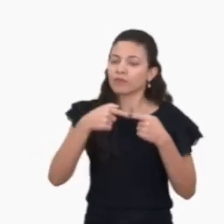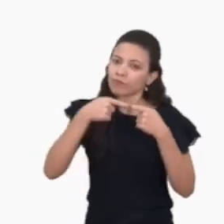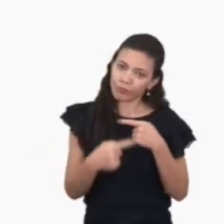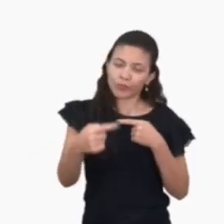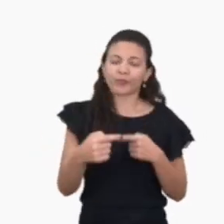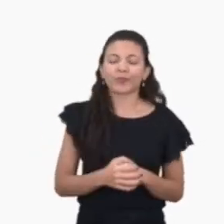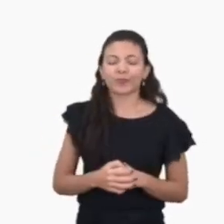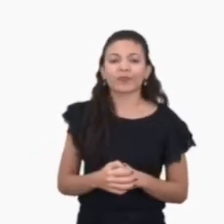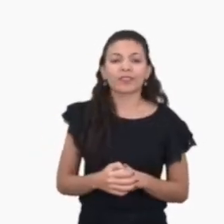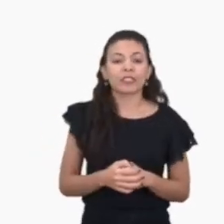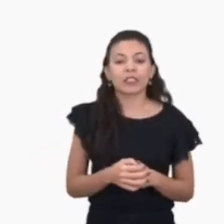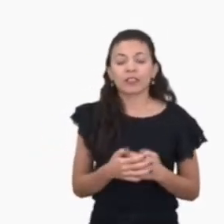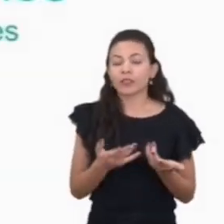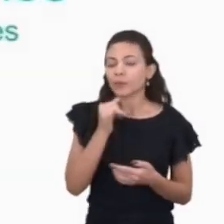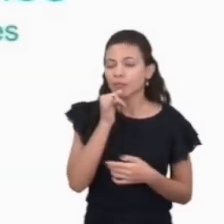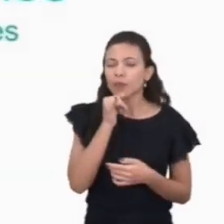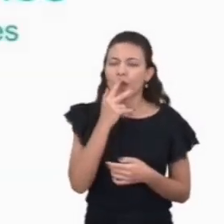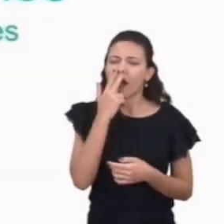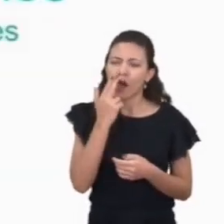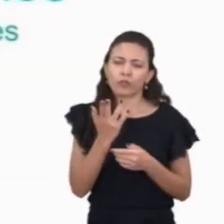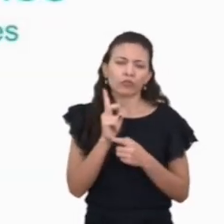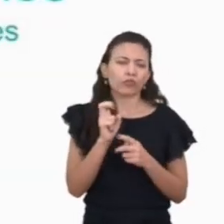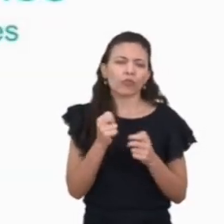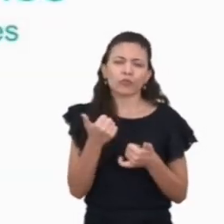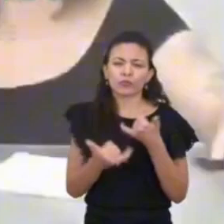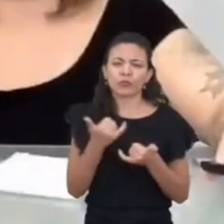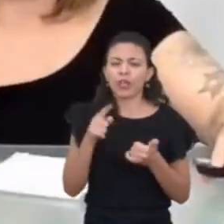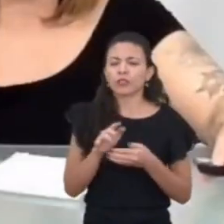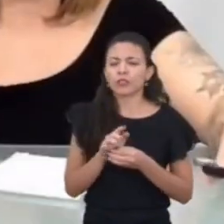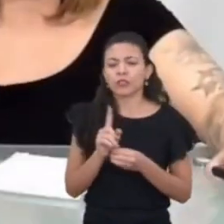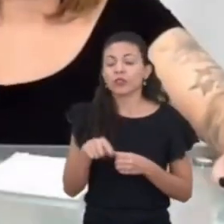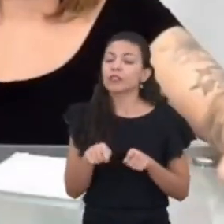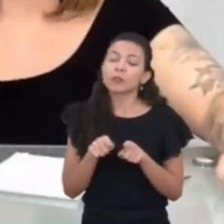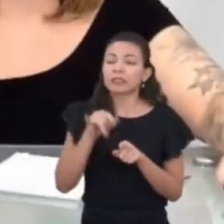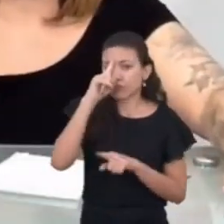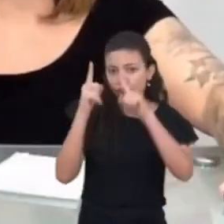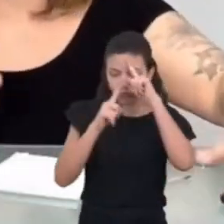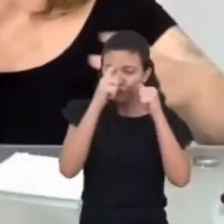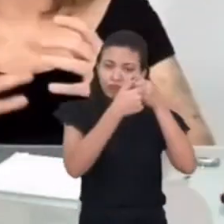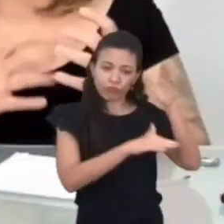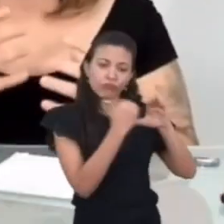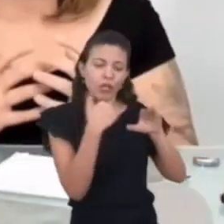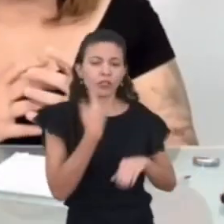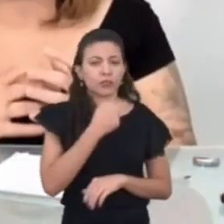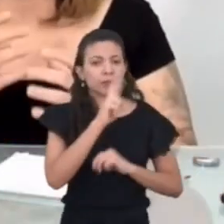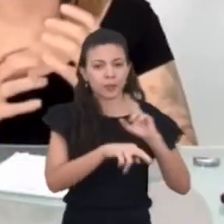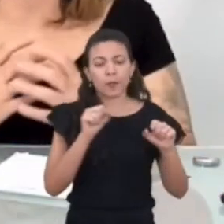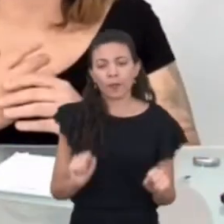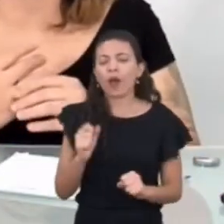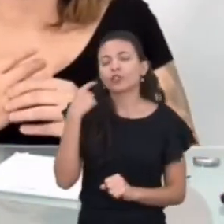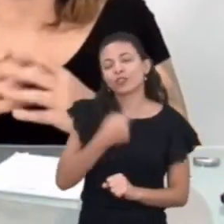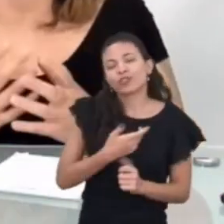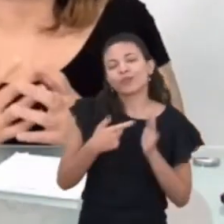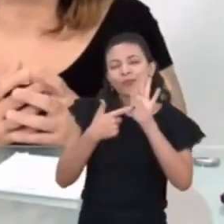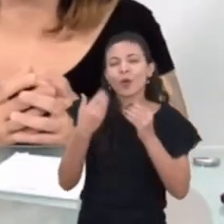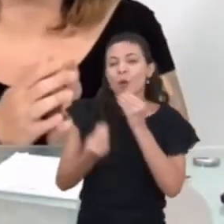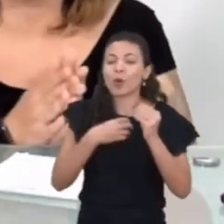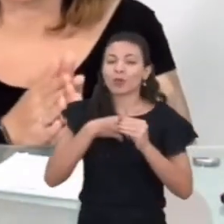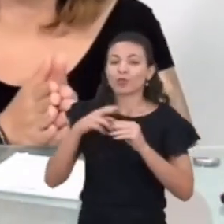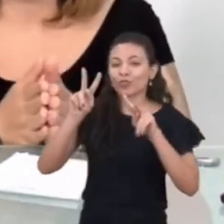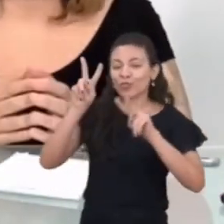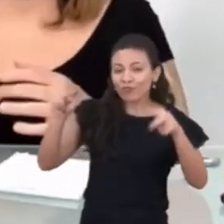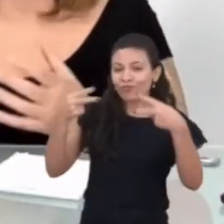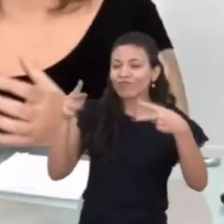semana vigente, tá? Então, acho que da gamificação é isso, depois sobrar um tempinho a gente pode tirar algumas dúvidas, mas a ideia aqui era mostrar um pouco dessas telas, mostrar um pouco de como que tá esse